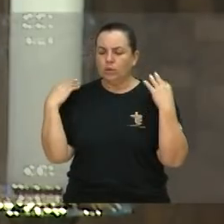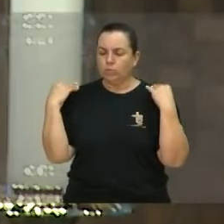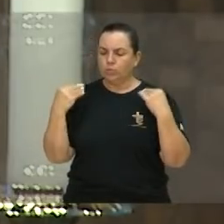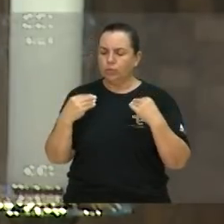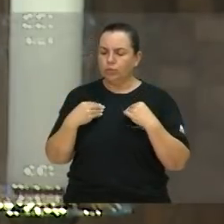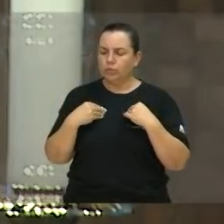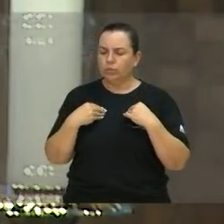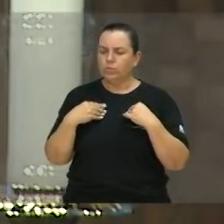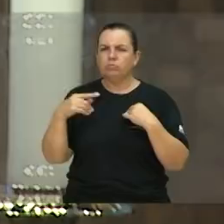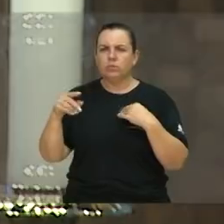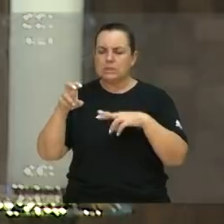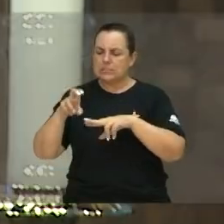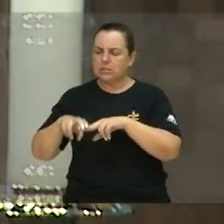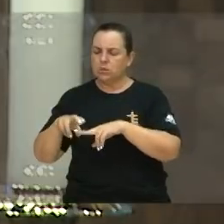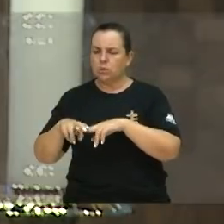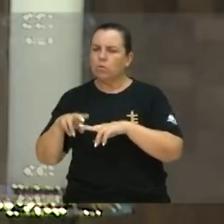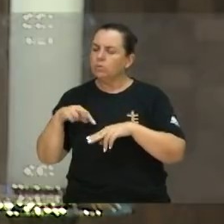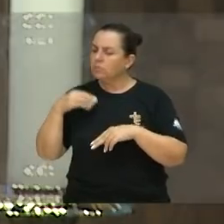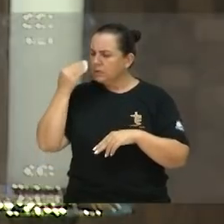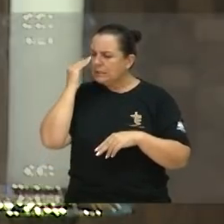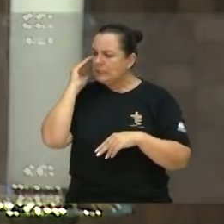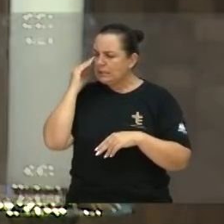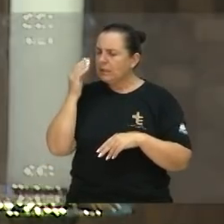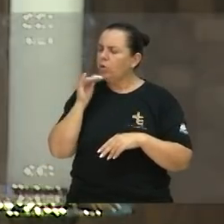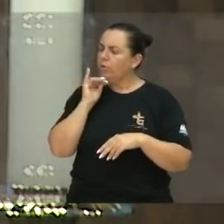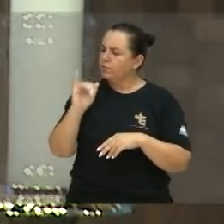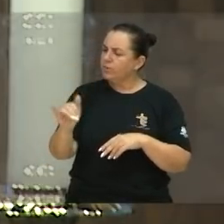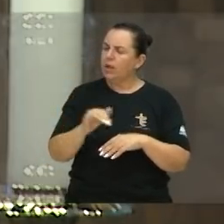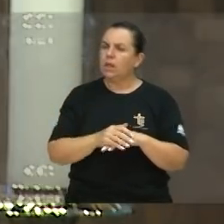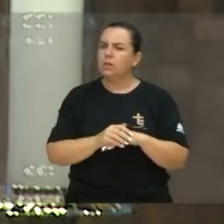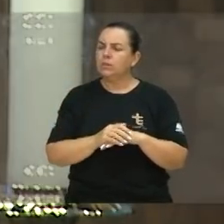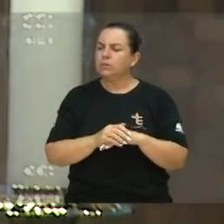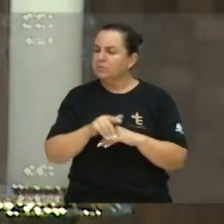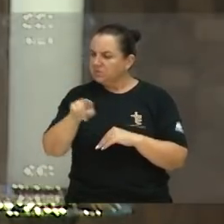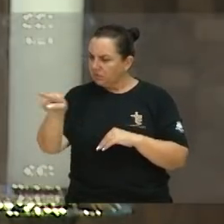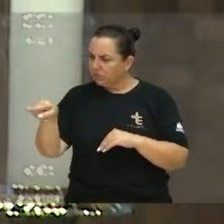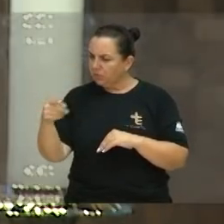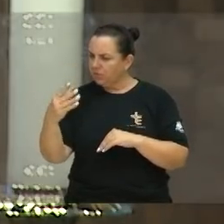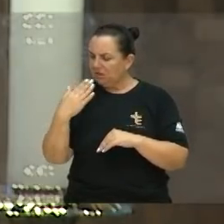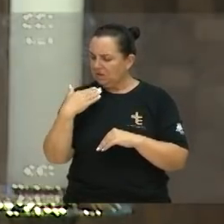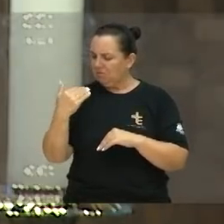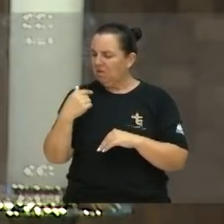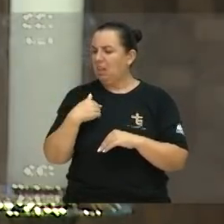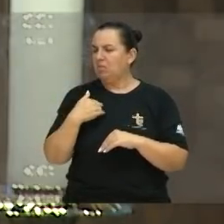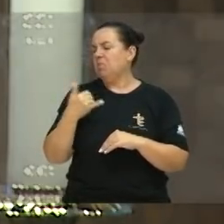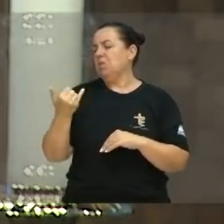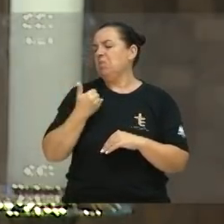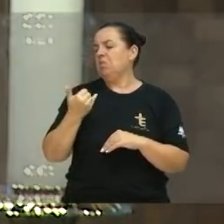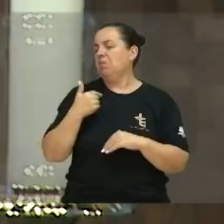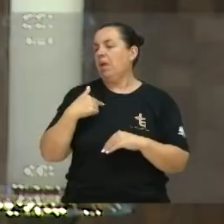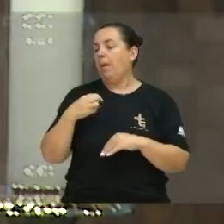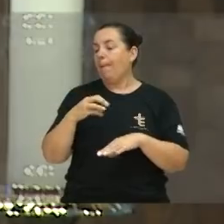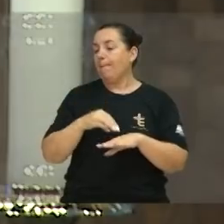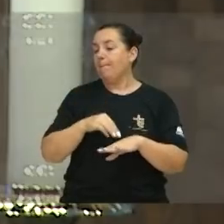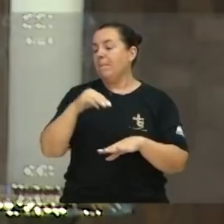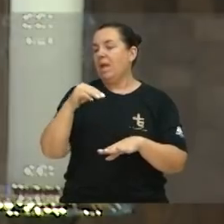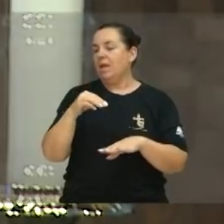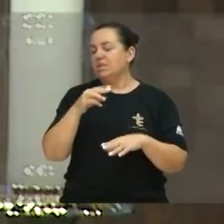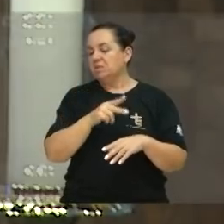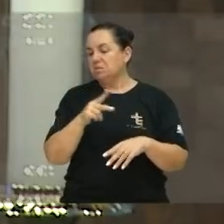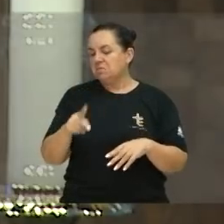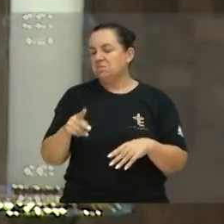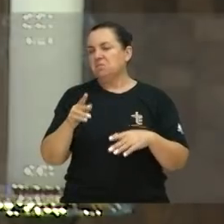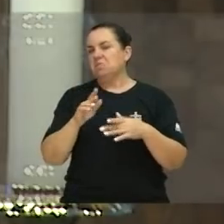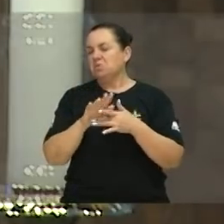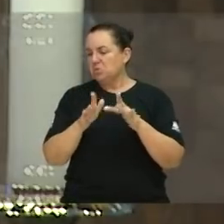compreendeis o que vos diz vós me chamais o mestre e o senhor e dizeis bem